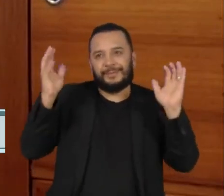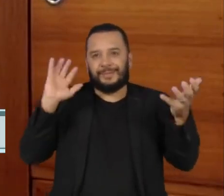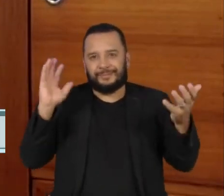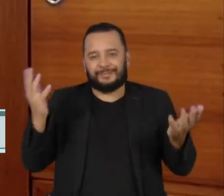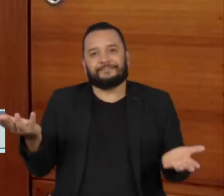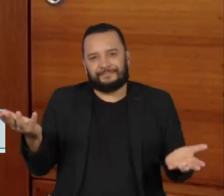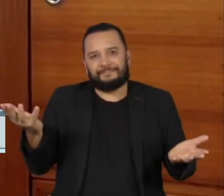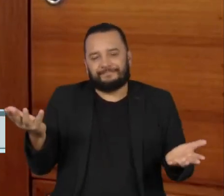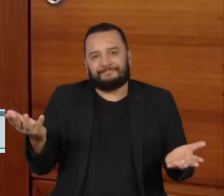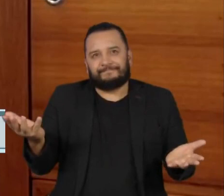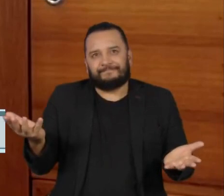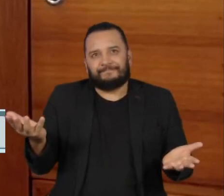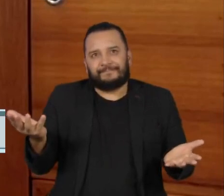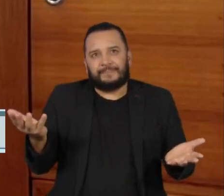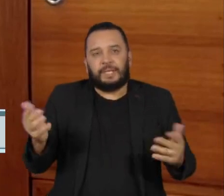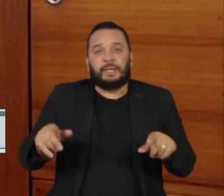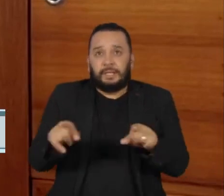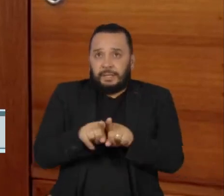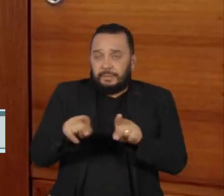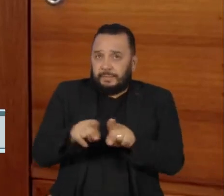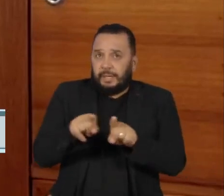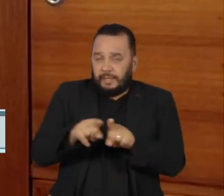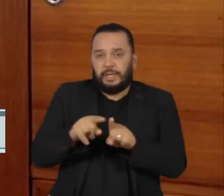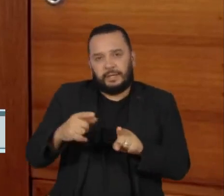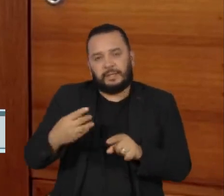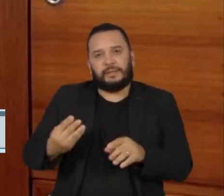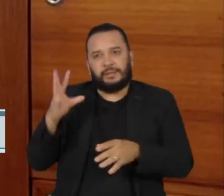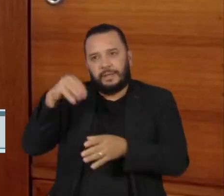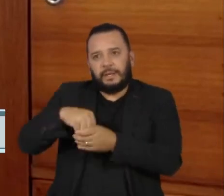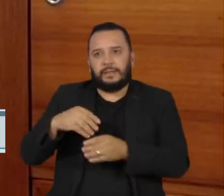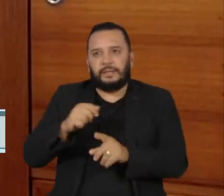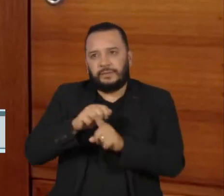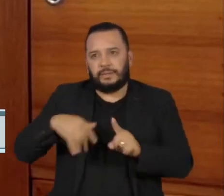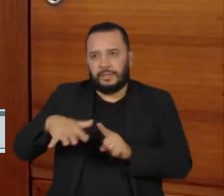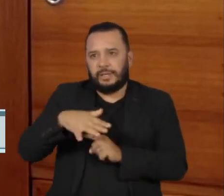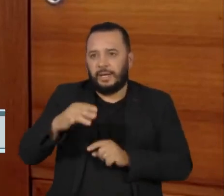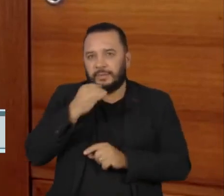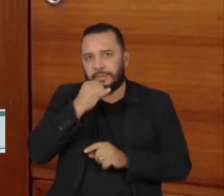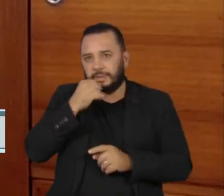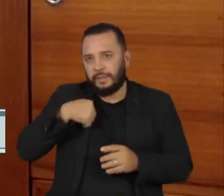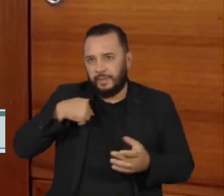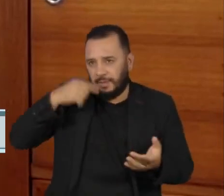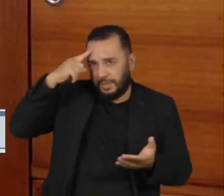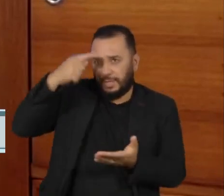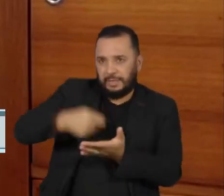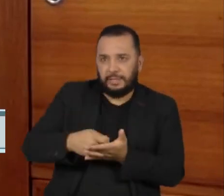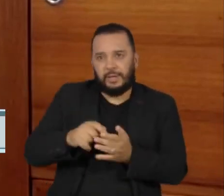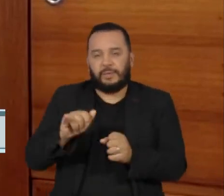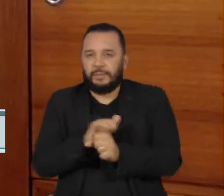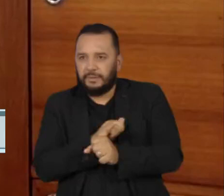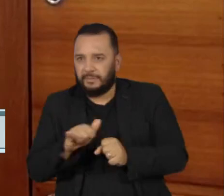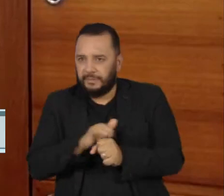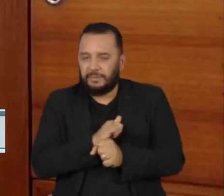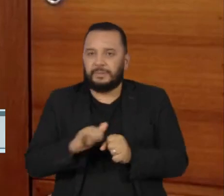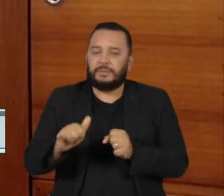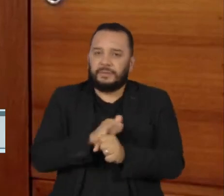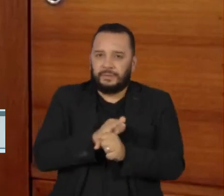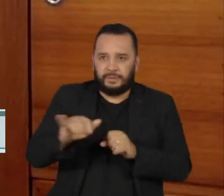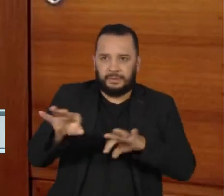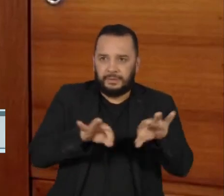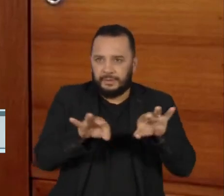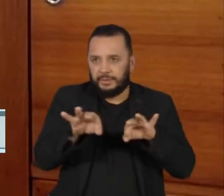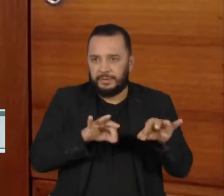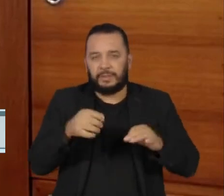ela está em diversos aspectos da sociedade, como, por exemplo, a tomada de decisão de planejamento estratégico para a